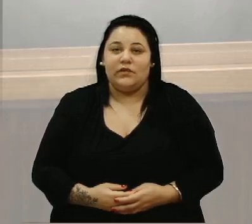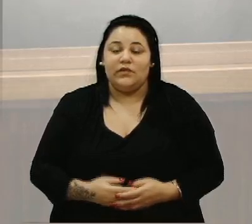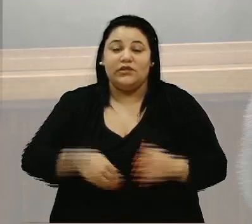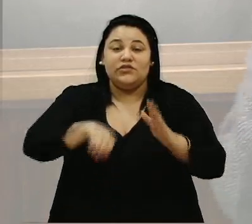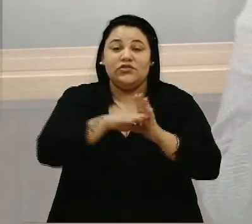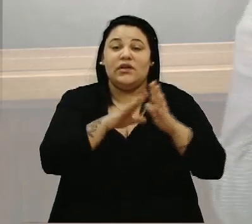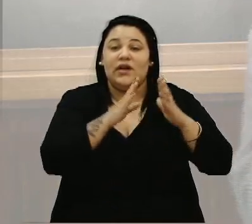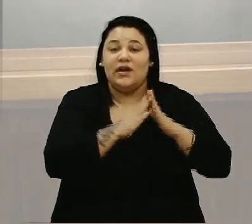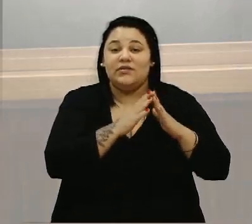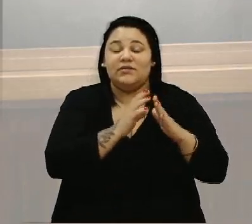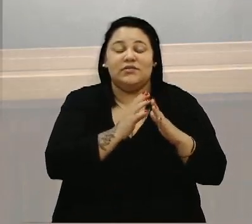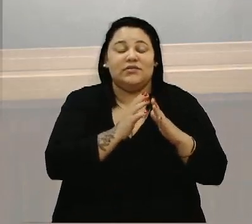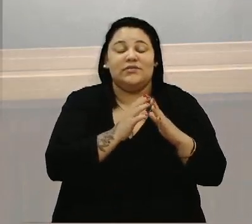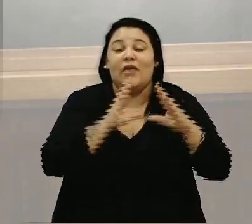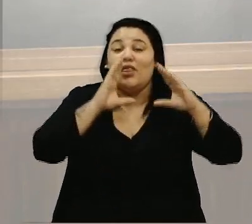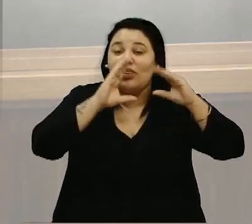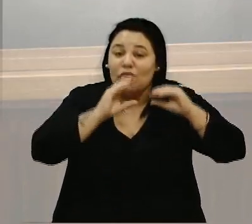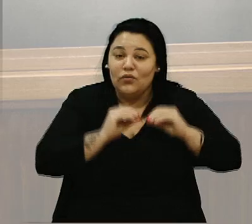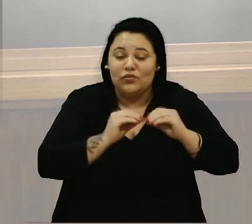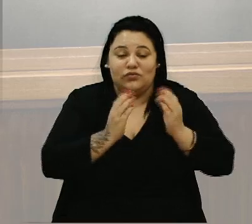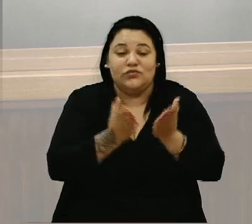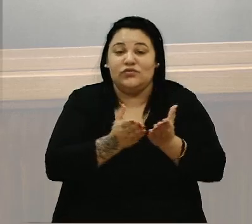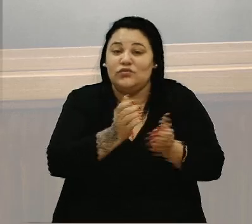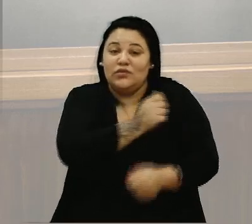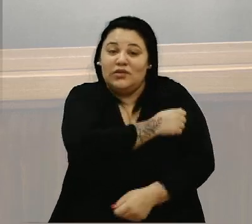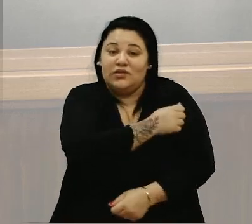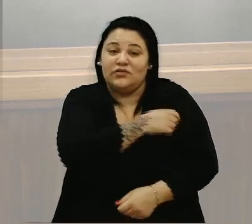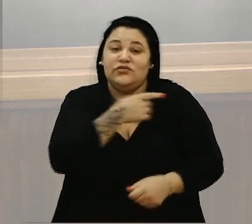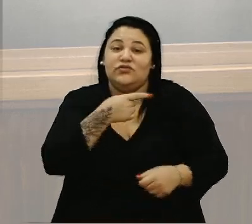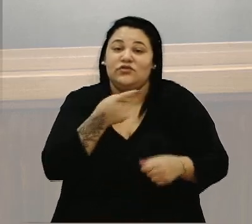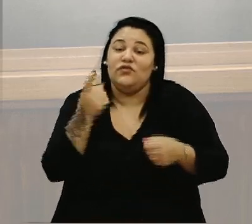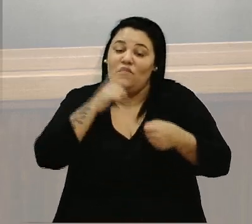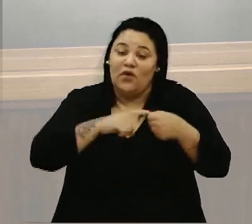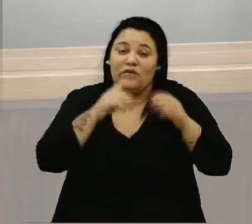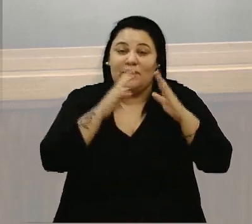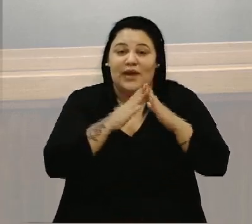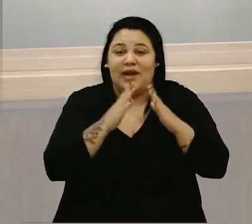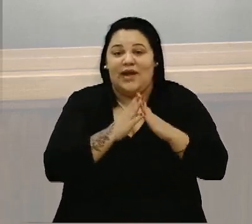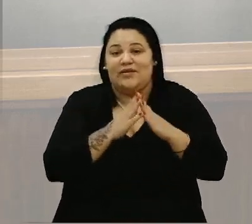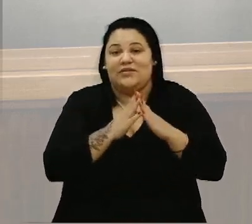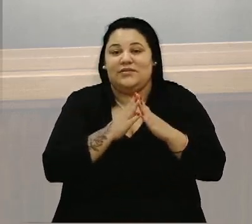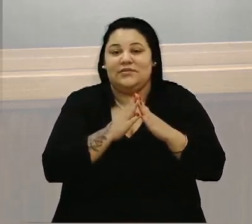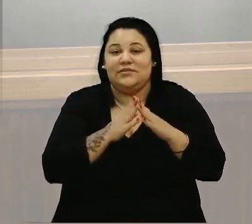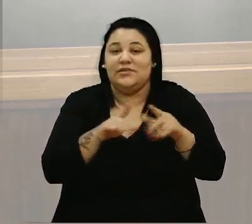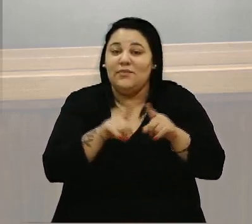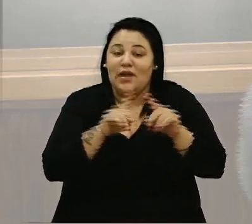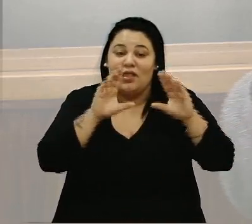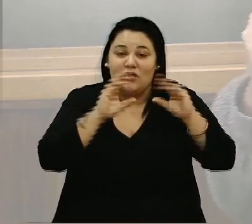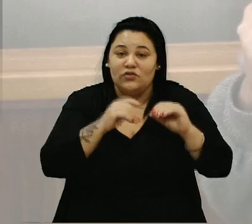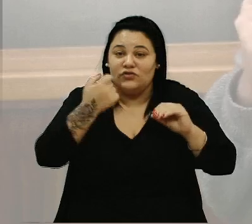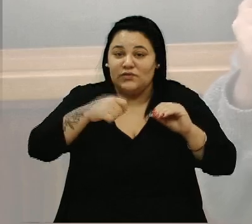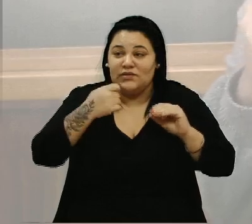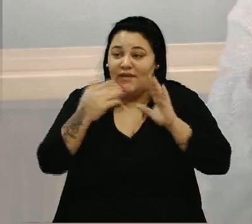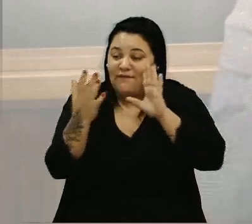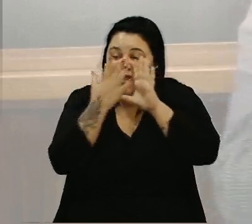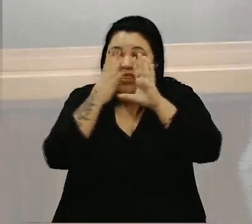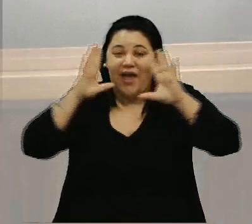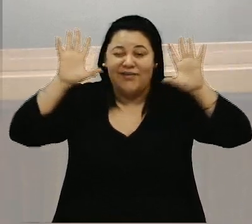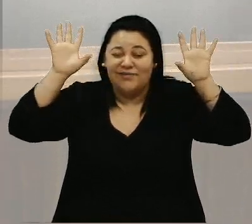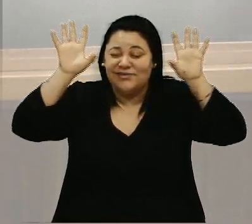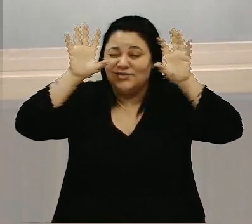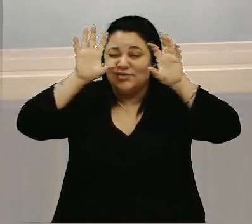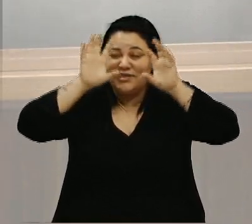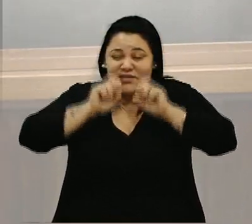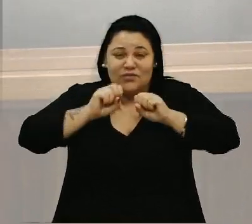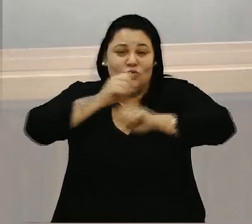os estudantes que chegam mais tarde das universidades e têm que enfrentar a total escuridão, muitas vezes, em